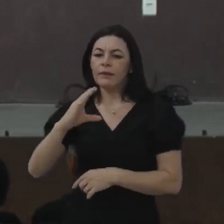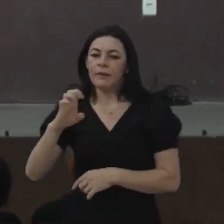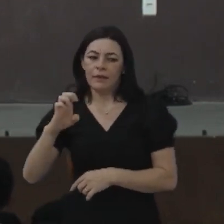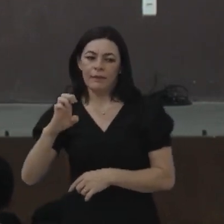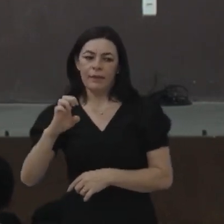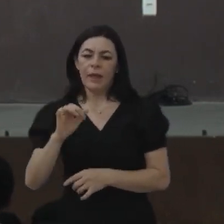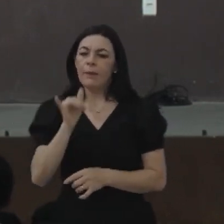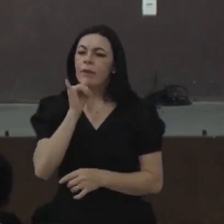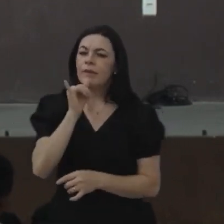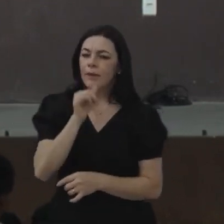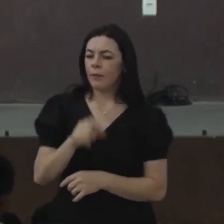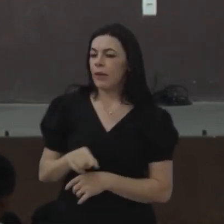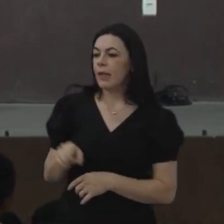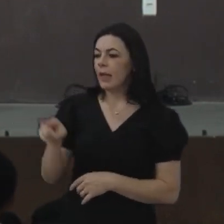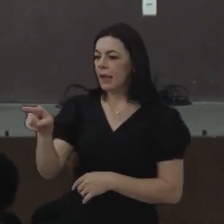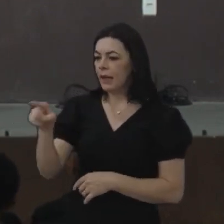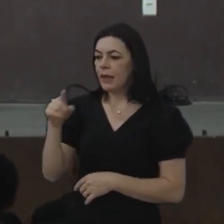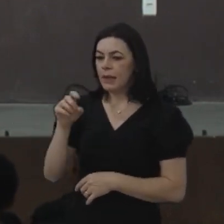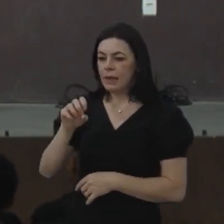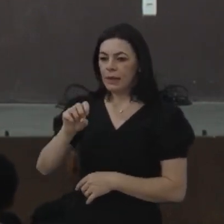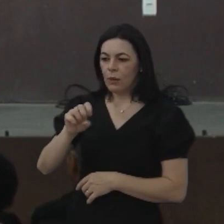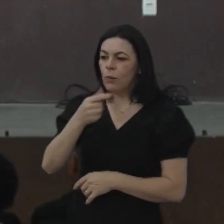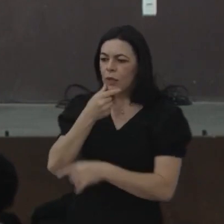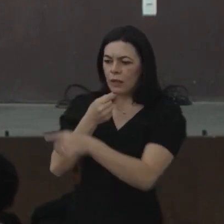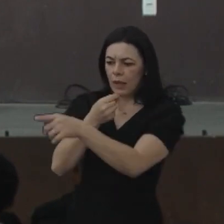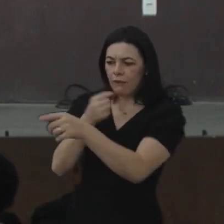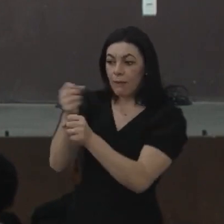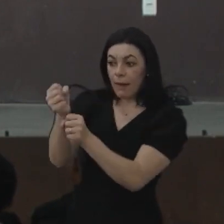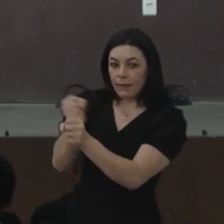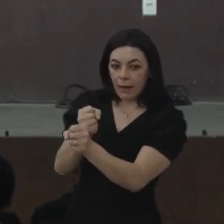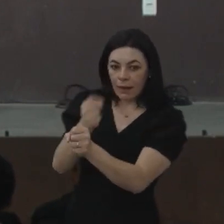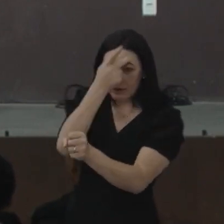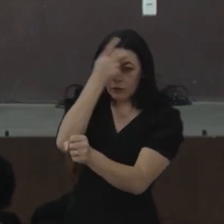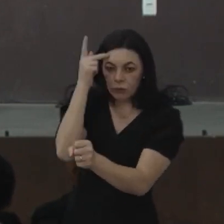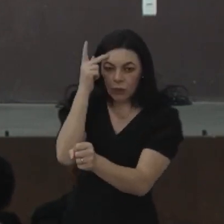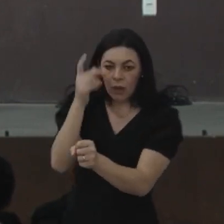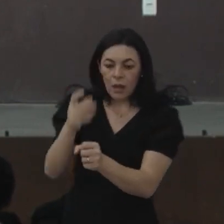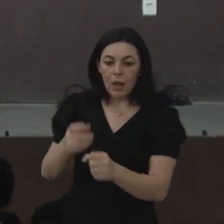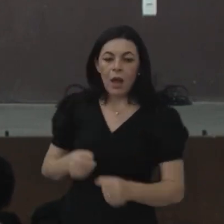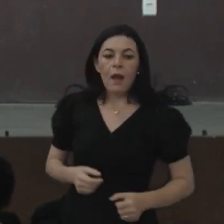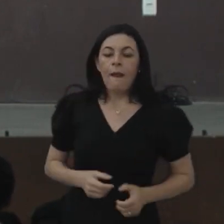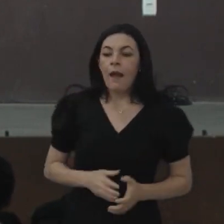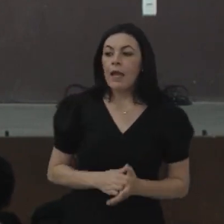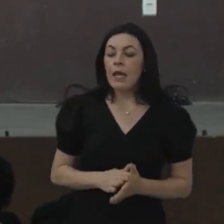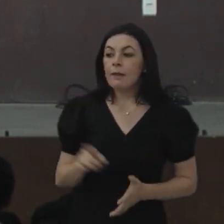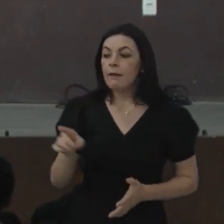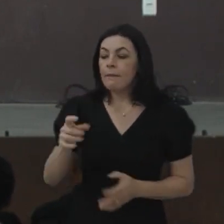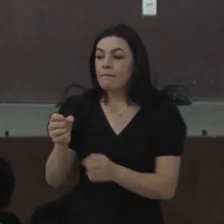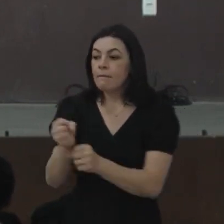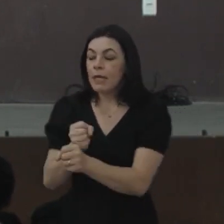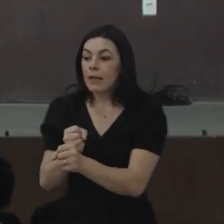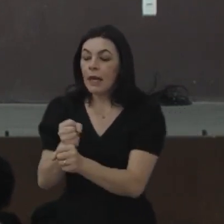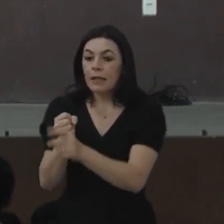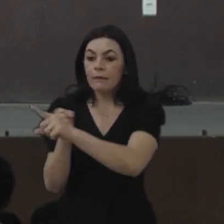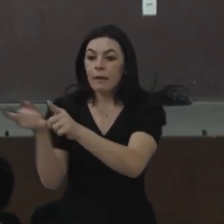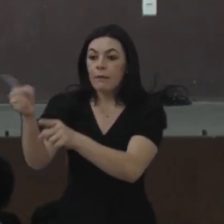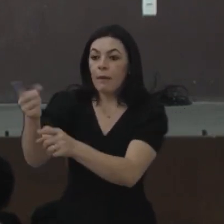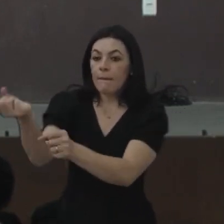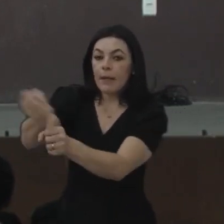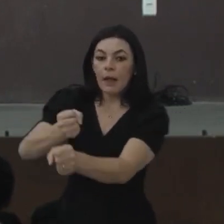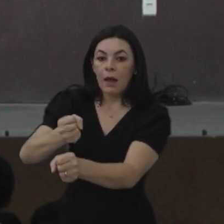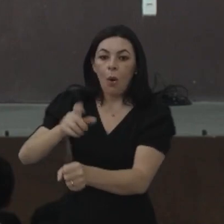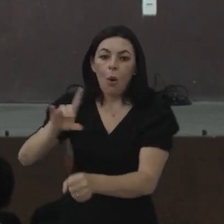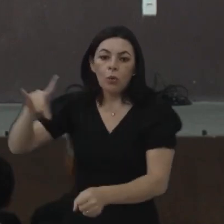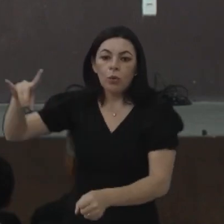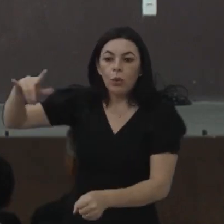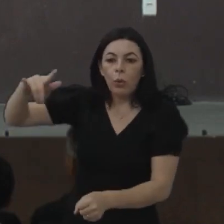Samuel vai matar um camarada lá com uma câmera que ele comprou de última geração e ele vai tacar a câmera na cabeça do caba. Aí eu estou vendo que ele vai tacar a câmera na cabeça do cara, com um drone, né? Vai